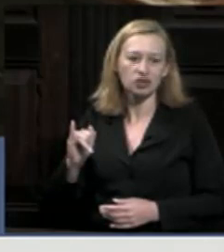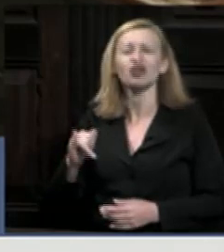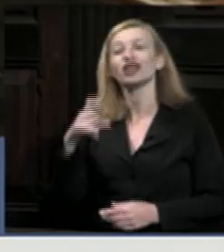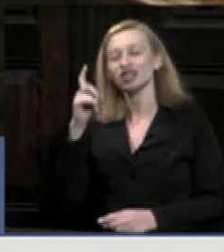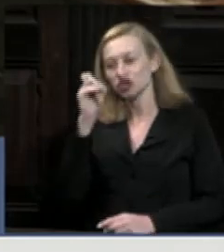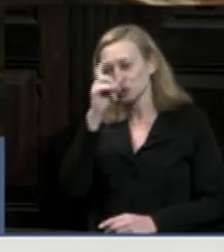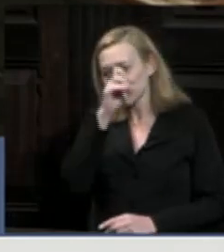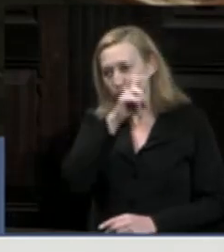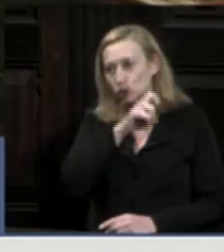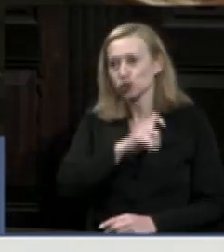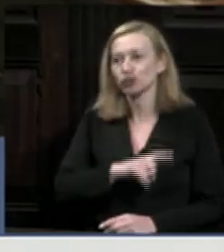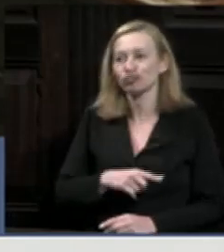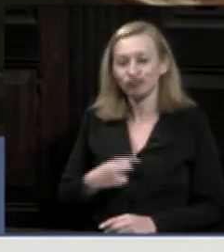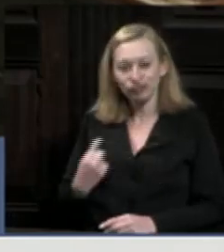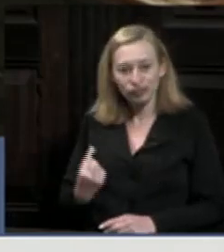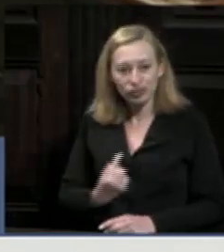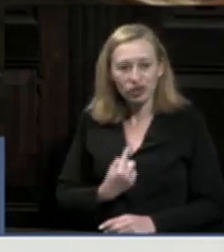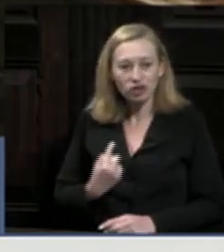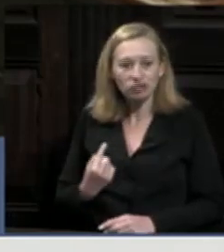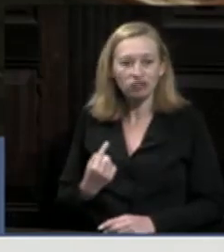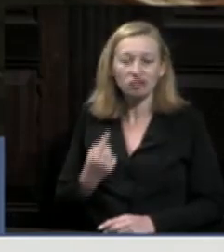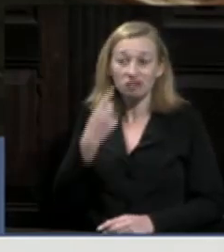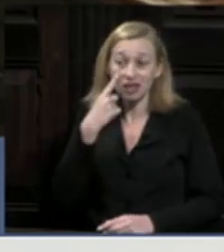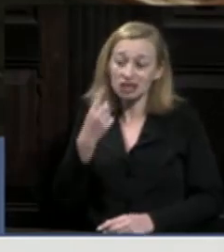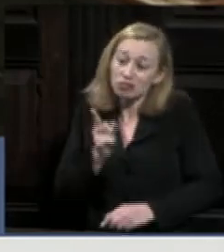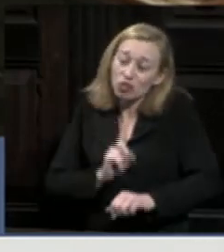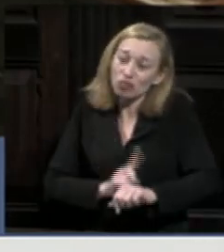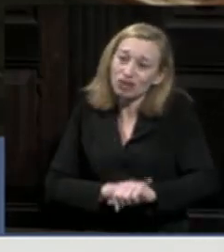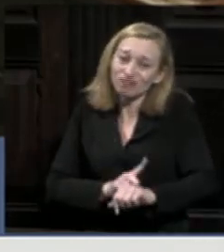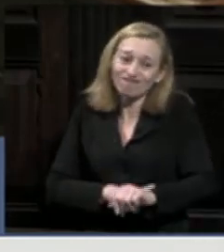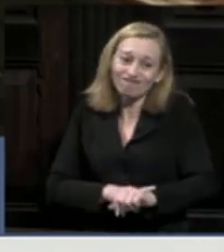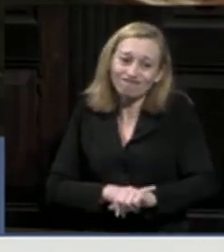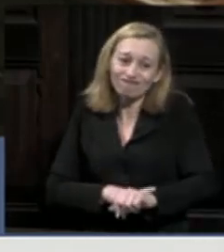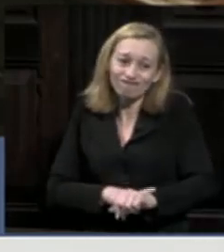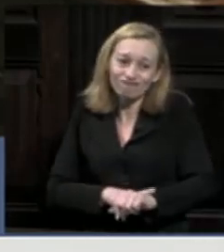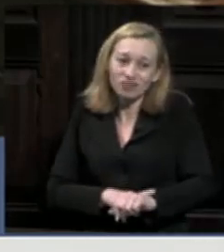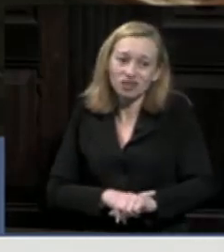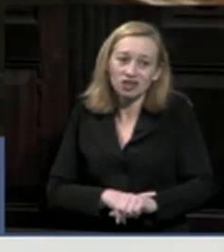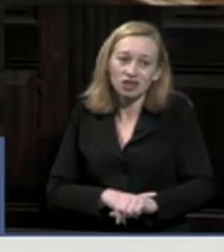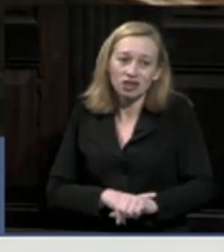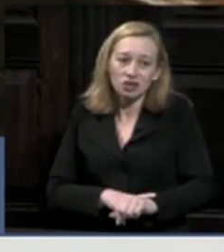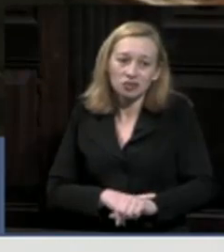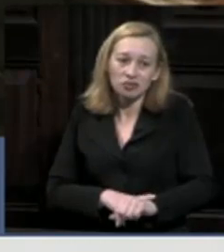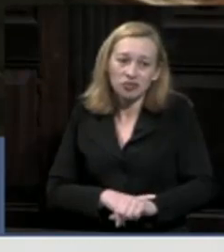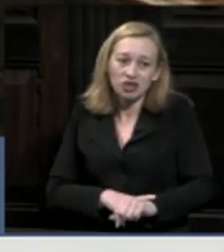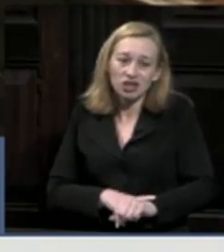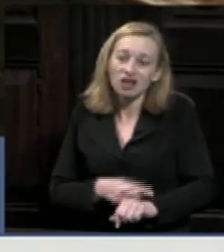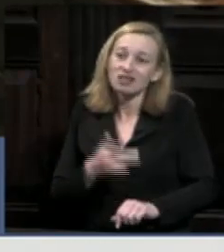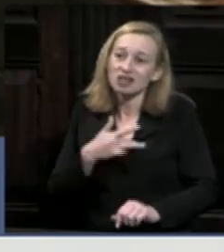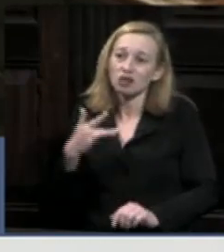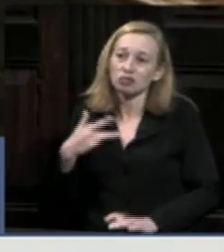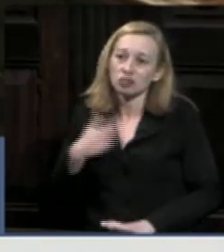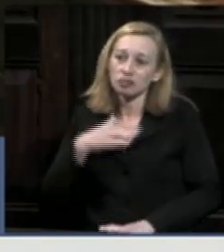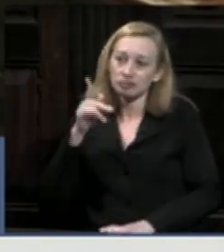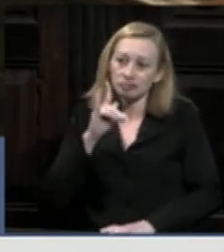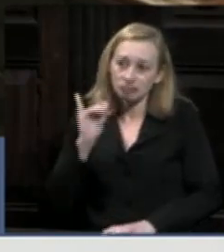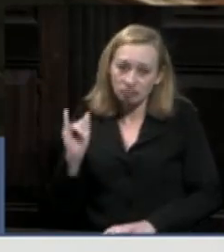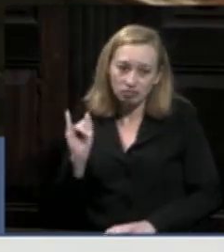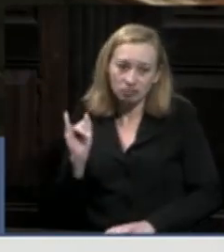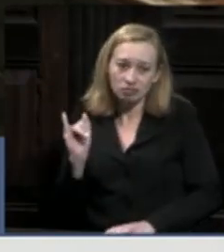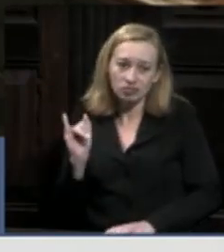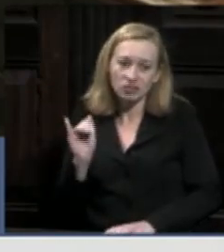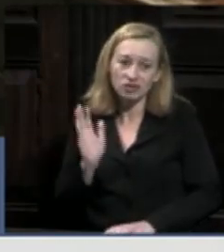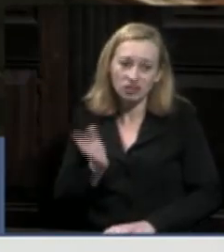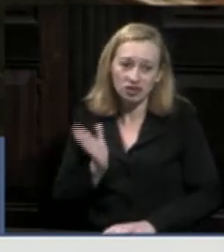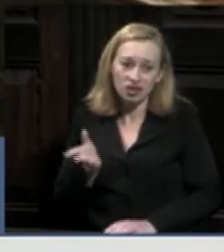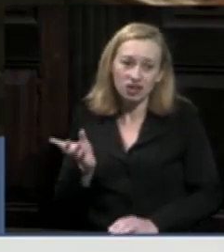duro pra gente além de passar por esse momento em relação ao risco da saúde dele já ter que retomar agora